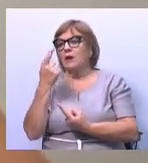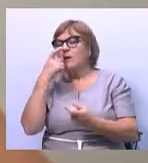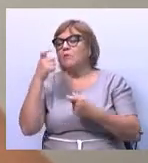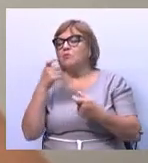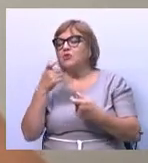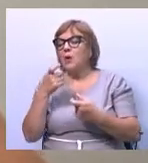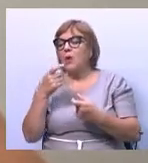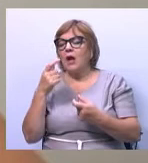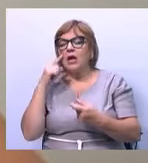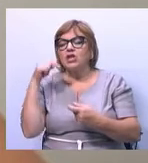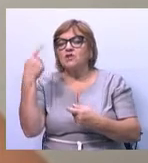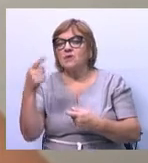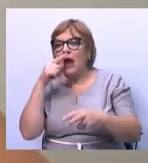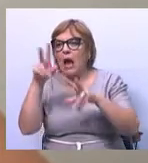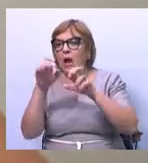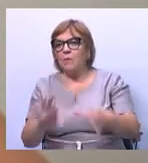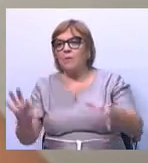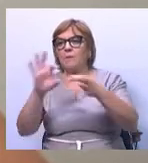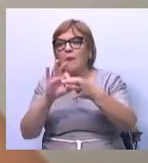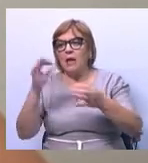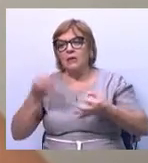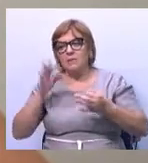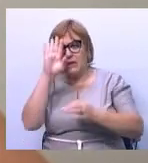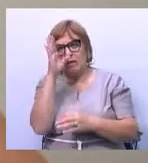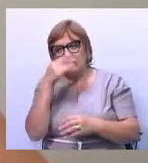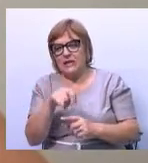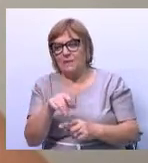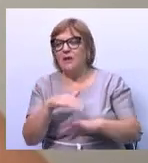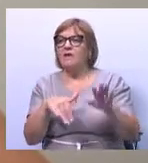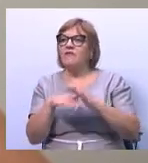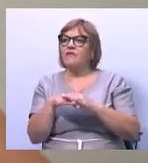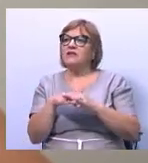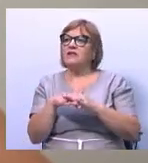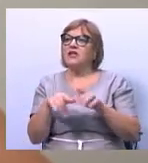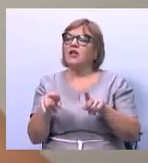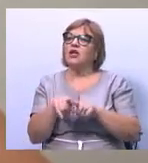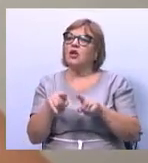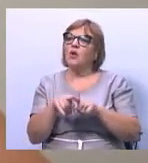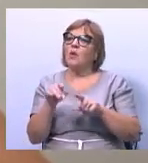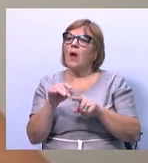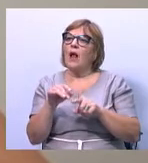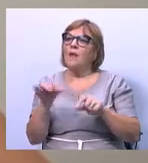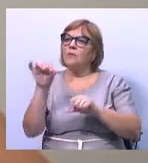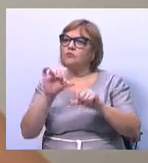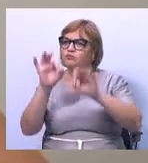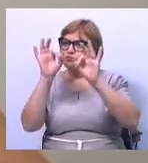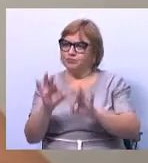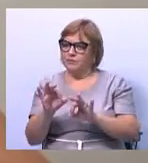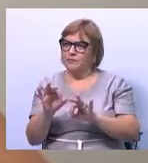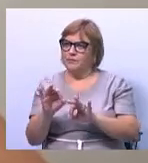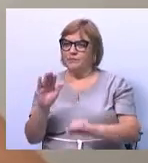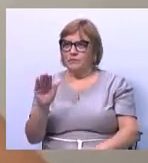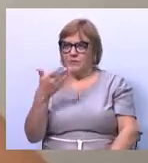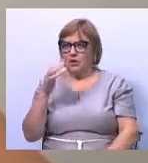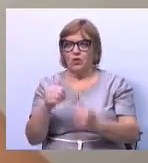alguém especializado, para que realmente possam fazer uma utilização em pleno.